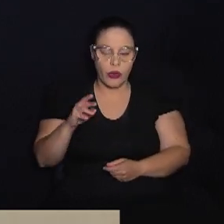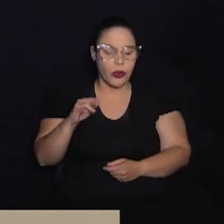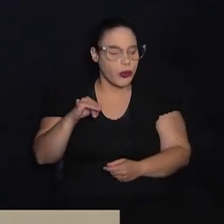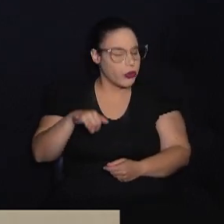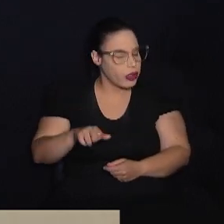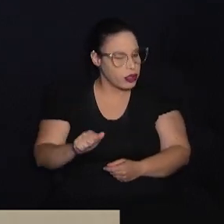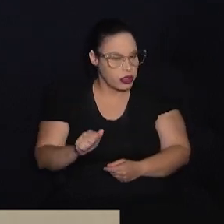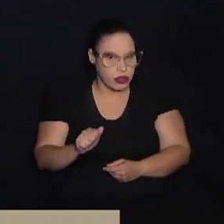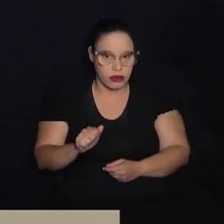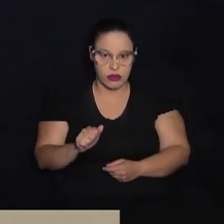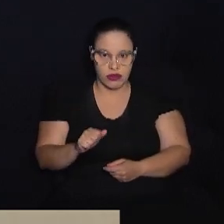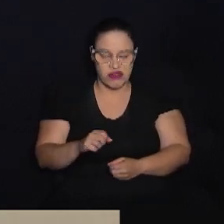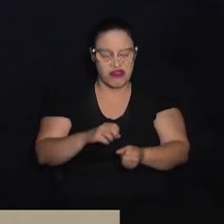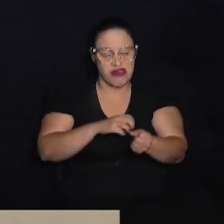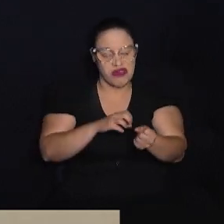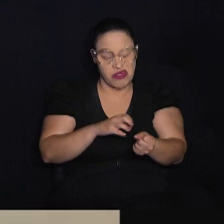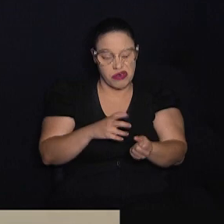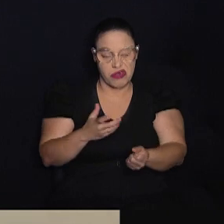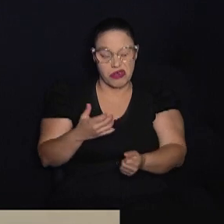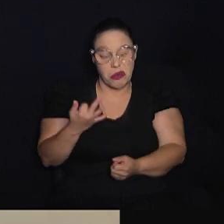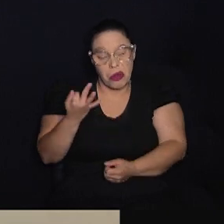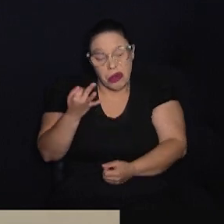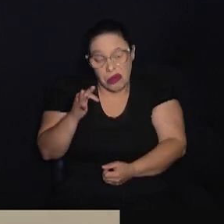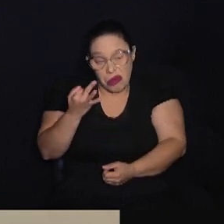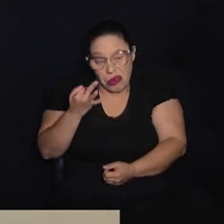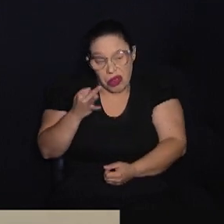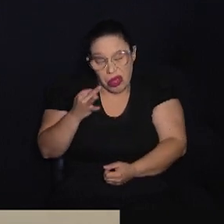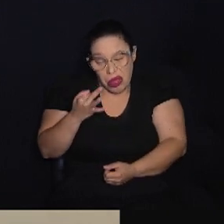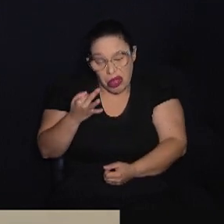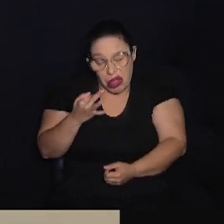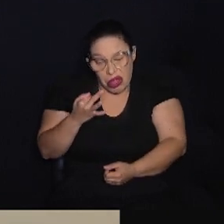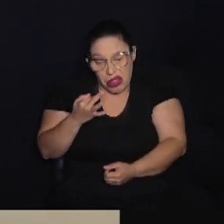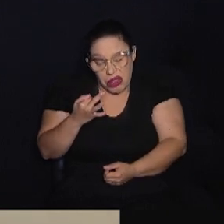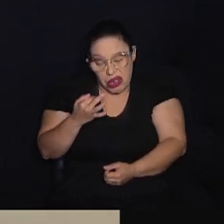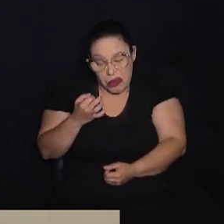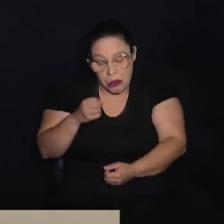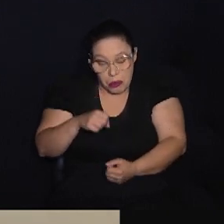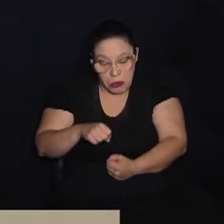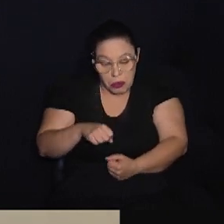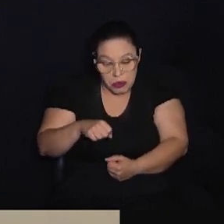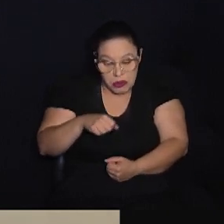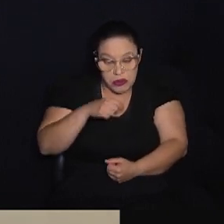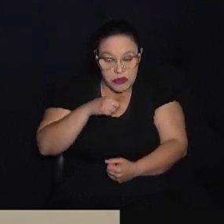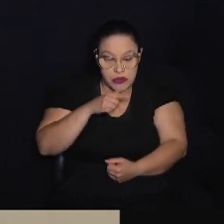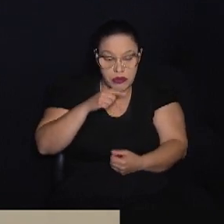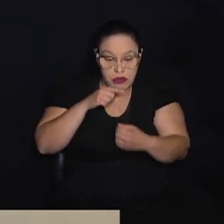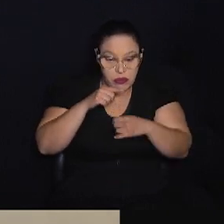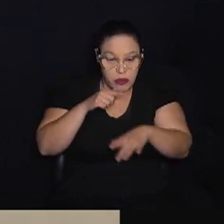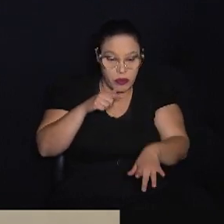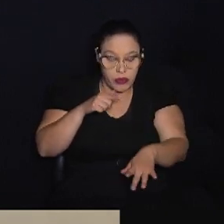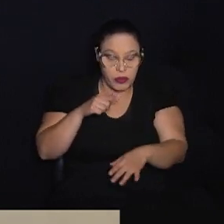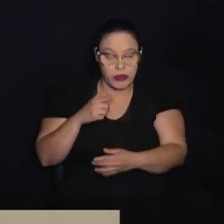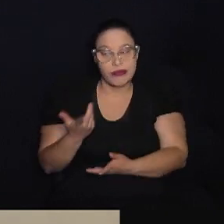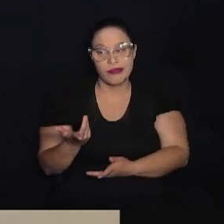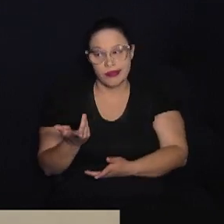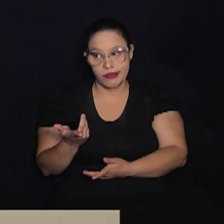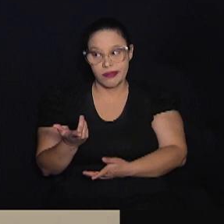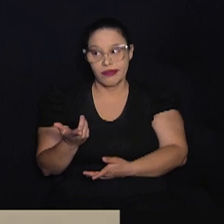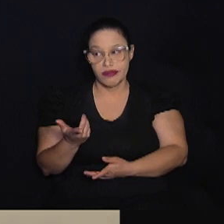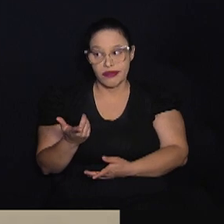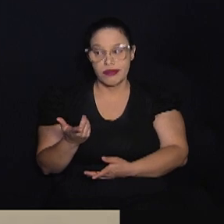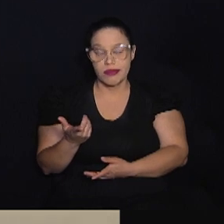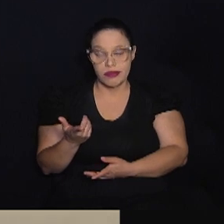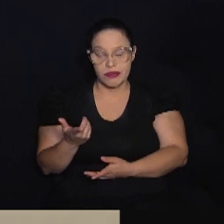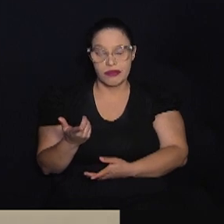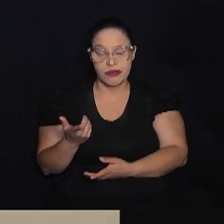você pode ter uma irritabilidade, uma dorzinha, uma irritação para urinar. Pode ter aumento da frequência da urina